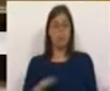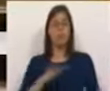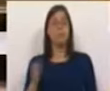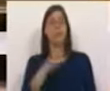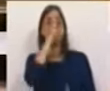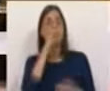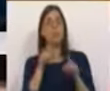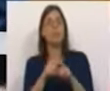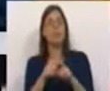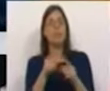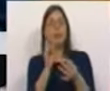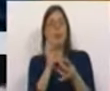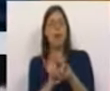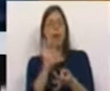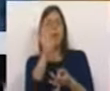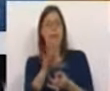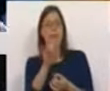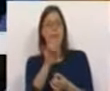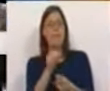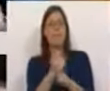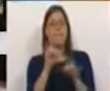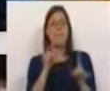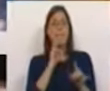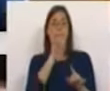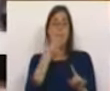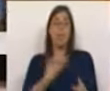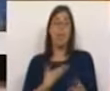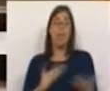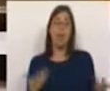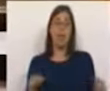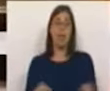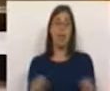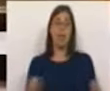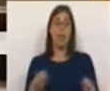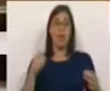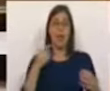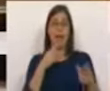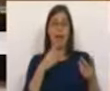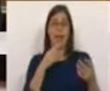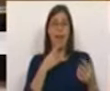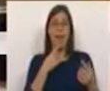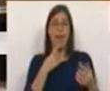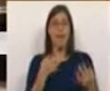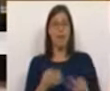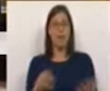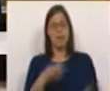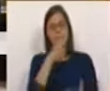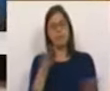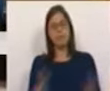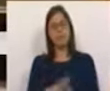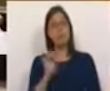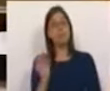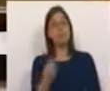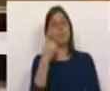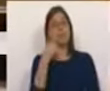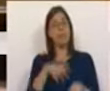Primeiro-Ministro, atalho de foice, e porque a questão da dívida esteve aqui a pairar, dizer que, pela